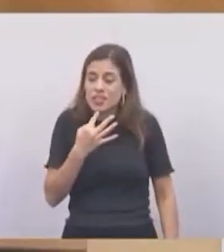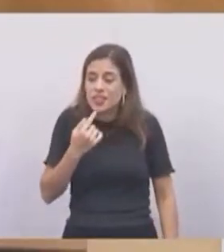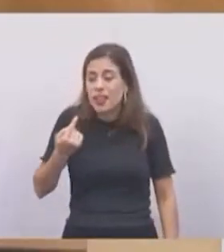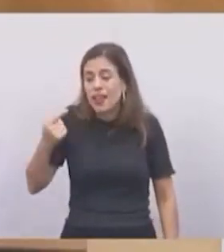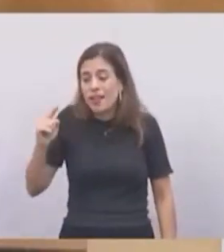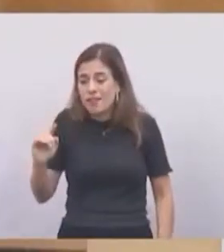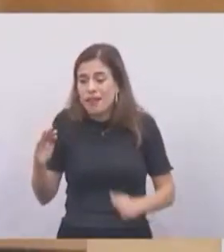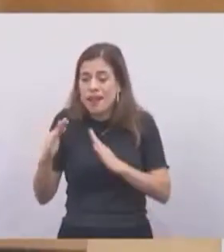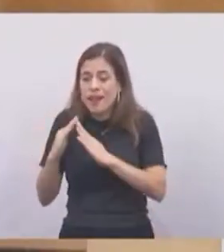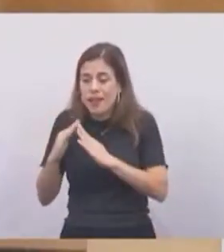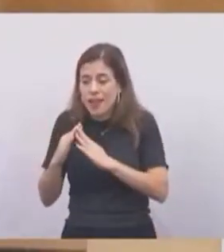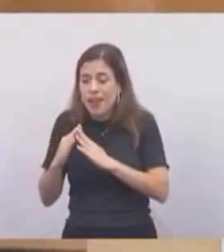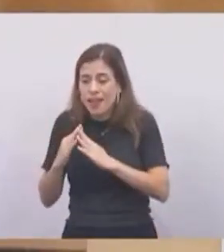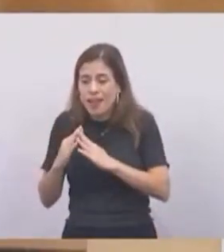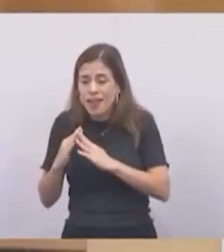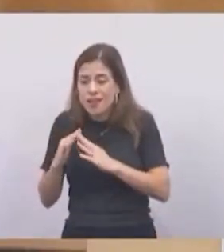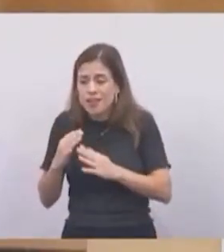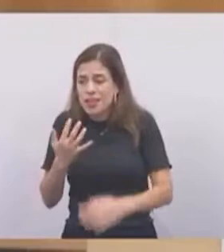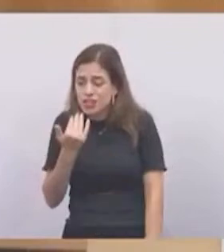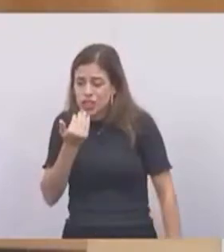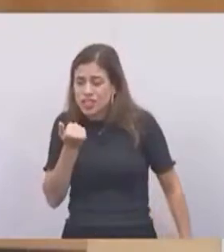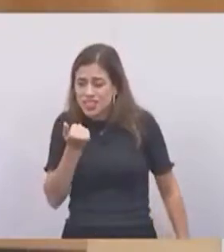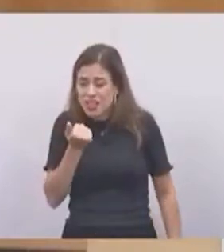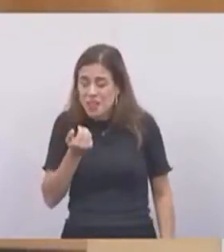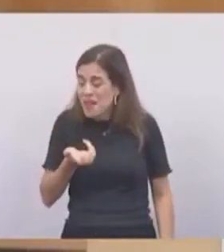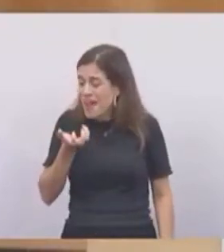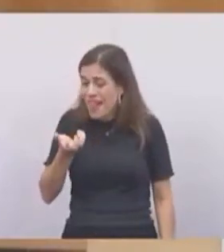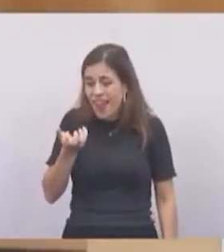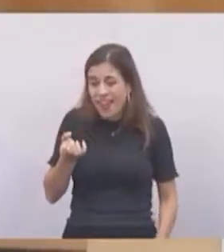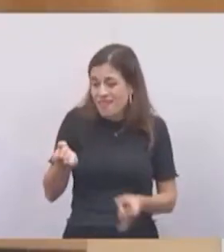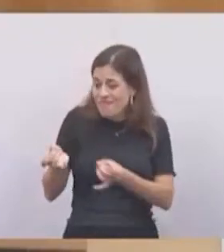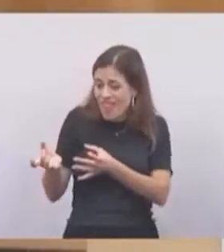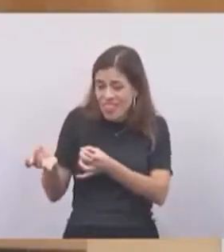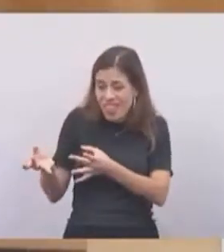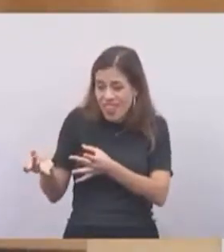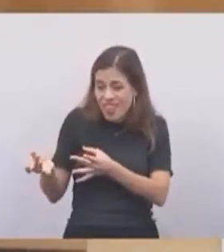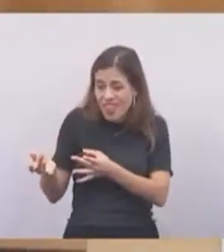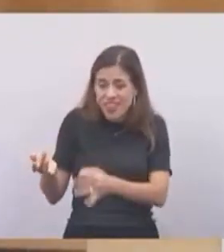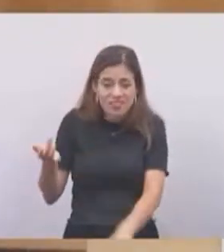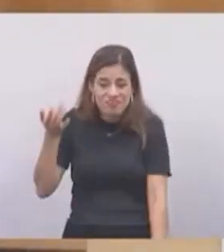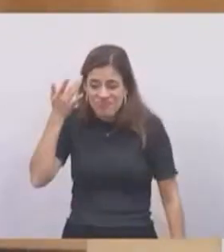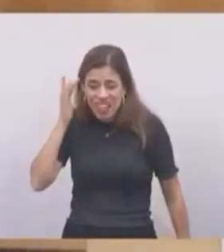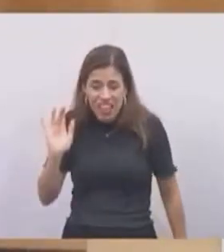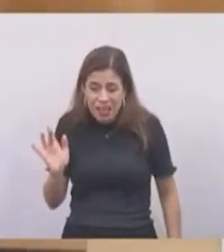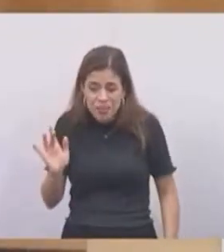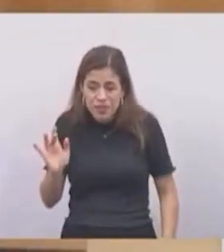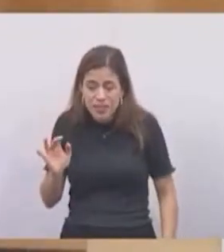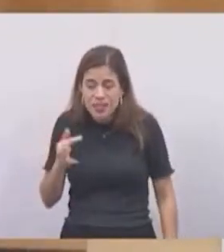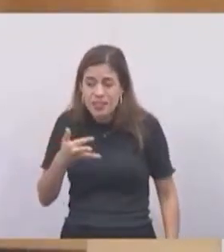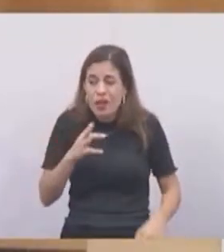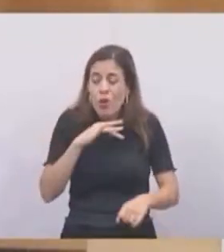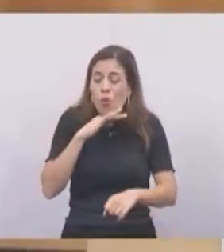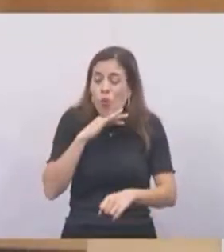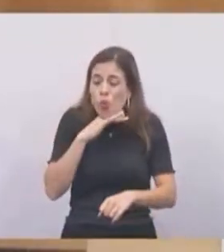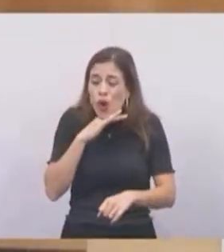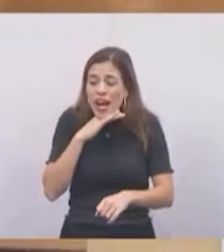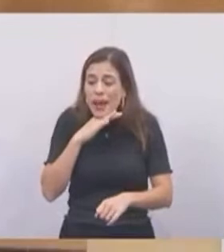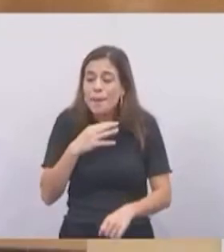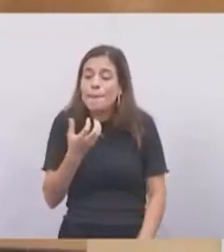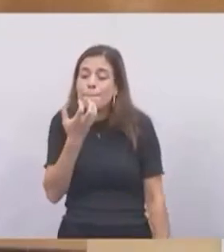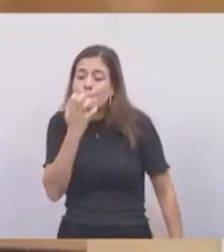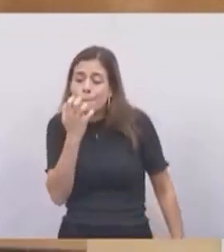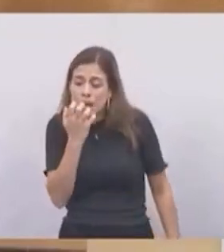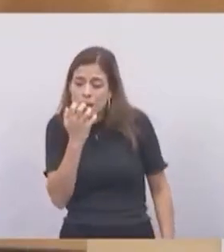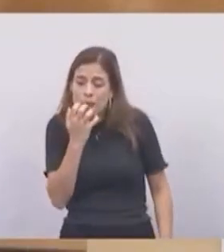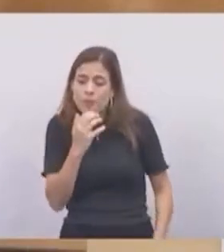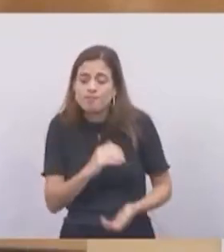de ração e a casa de ração quer vender. Ela não quer saber se vai prejudicar o animal. E aplica sem dó. E